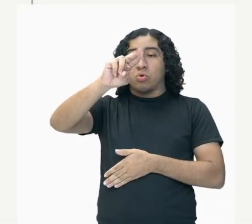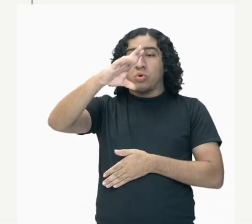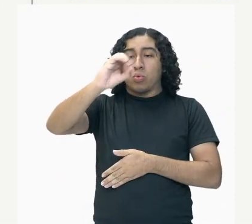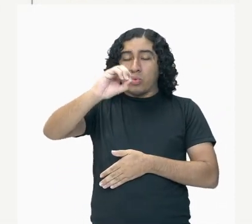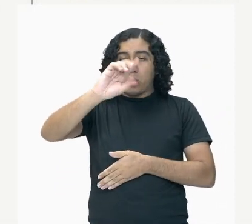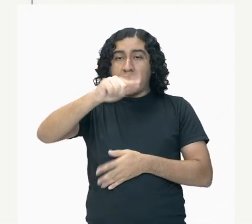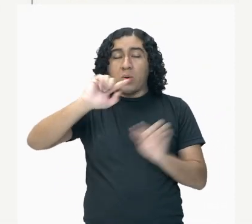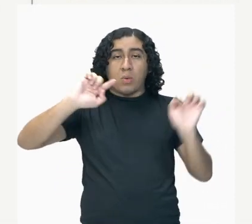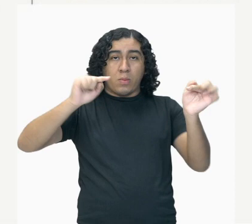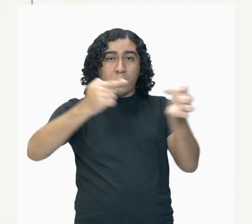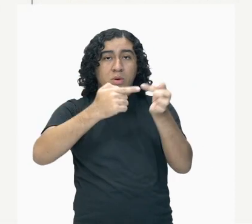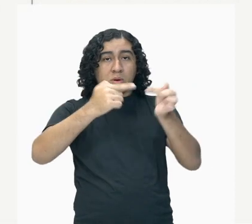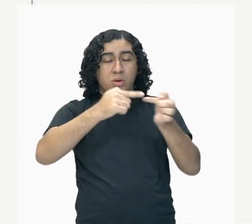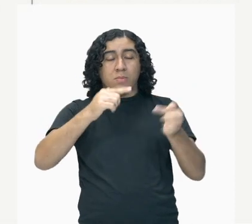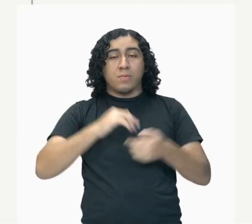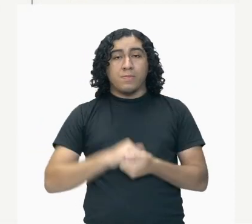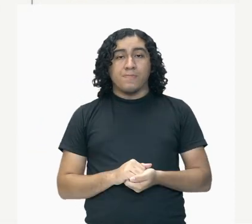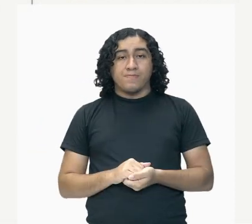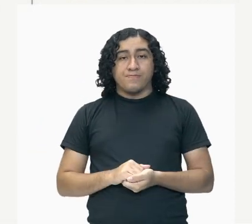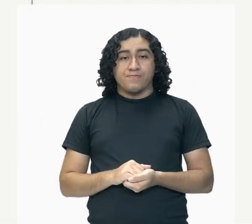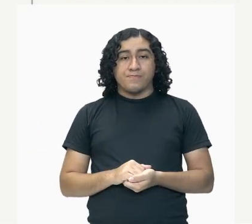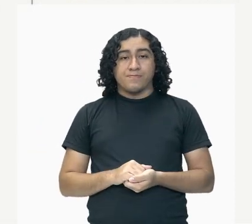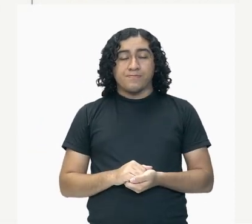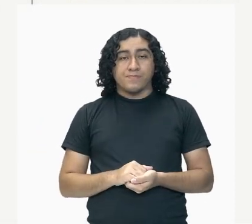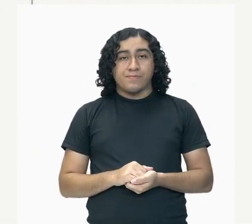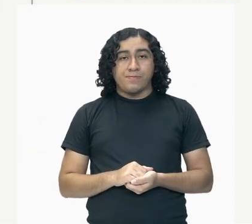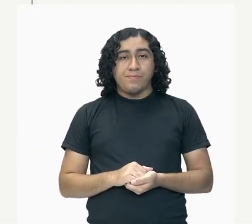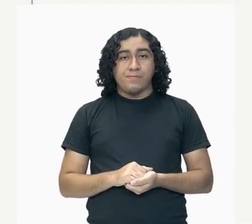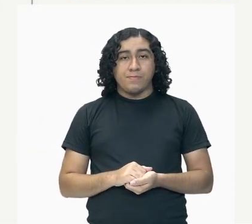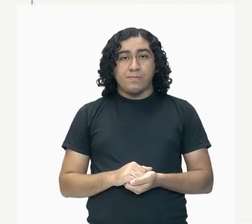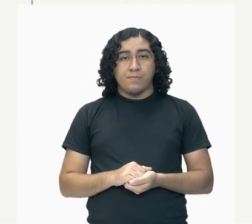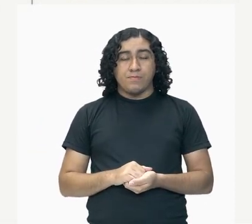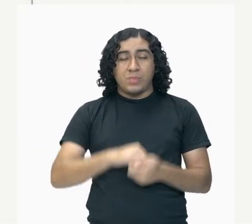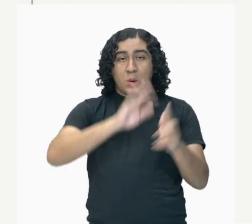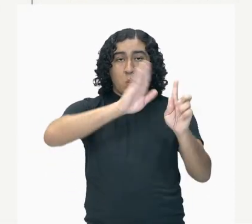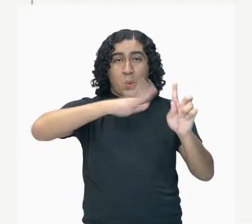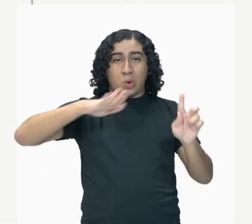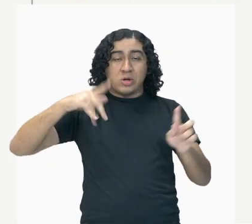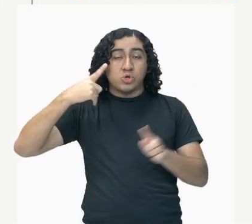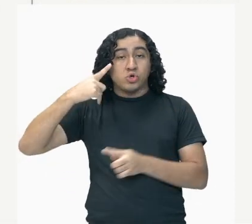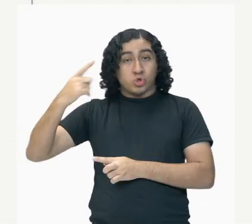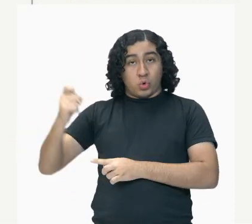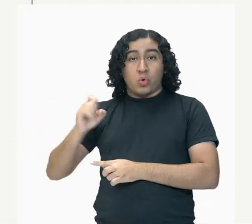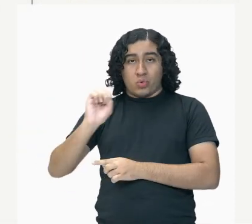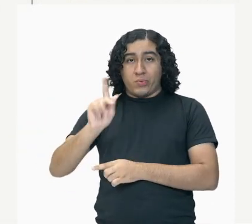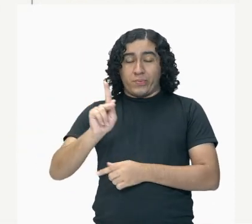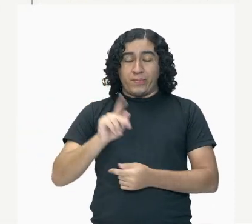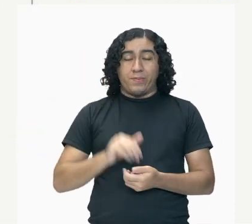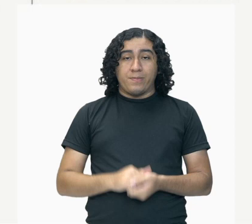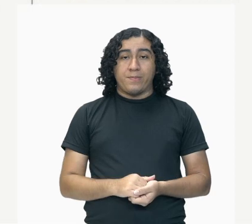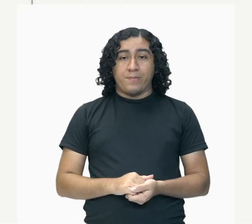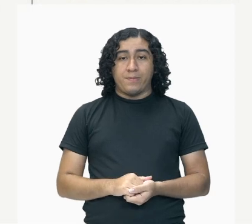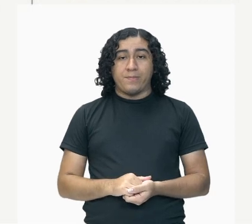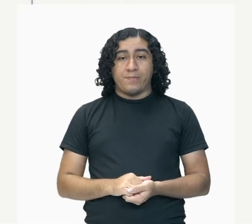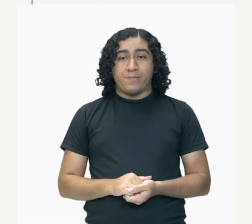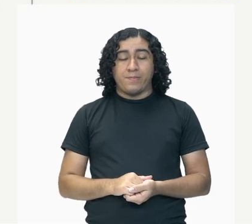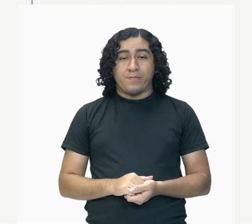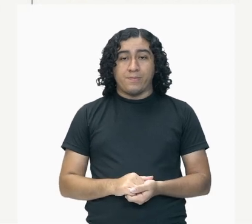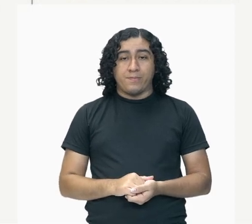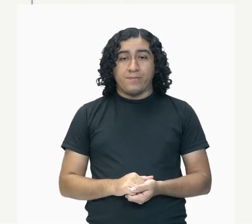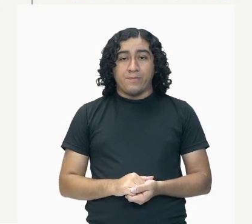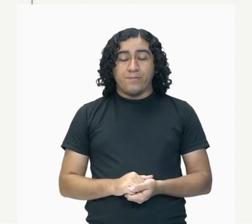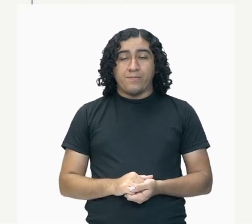tem a onda sonora lembra que a gente tá falando de ondas sonoras né se propaganda em cordas aqui eu tenho